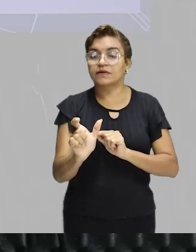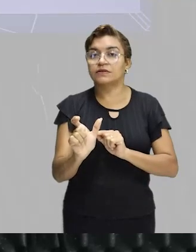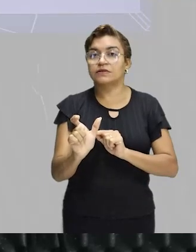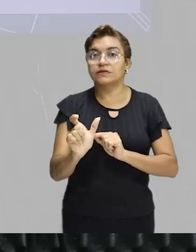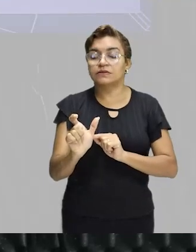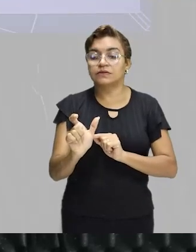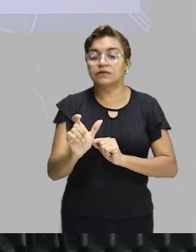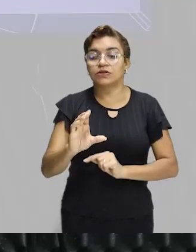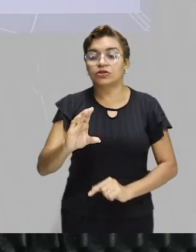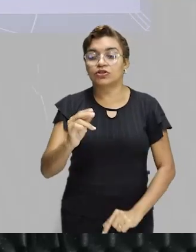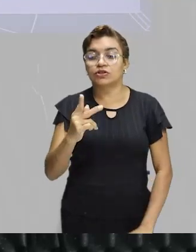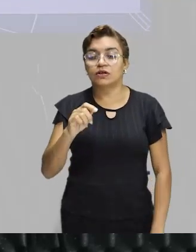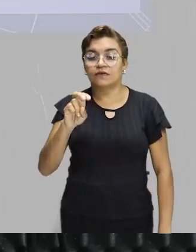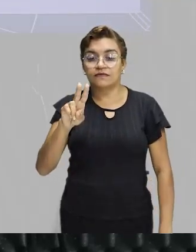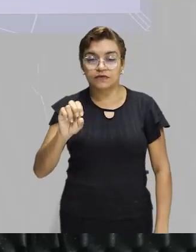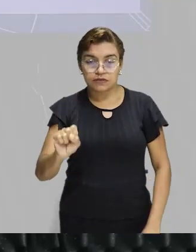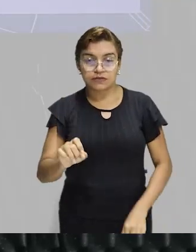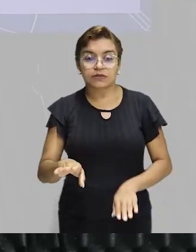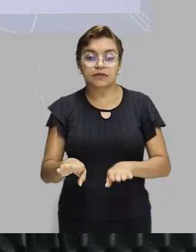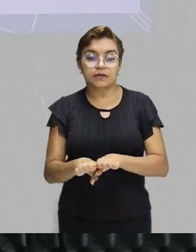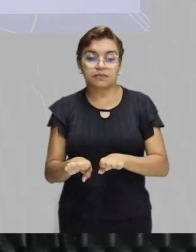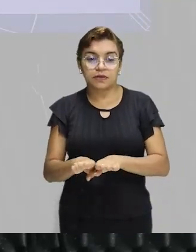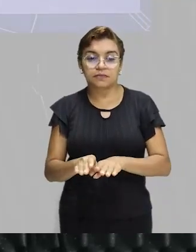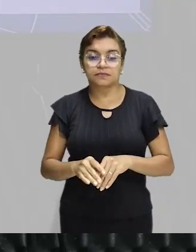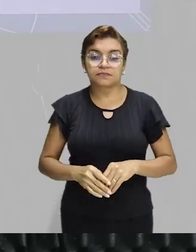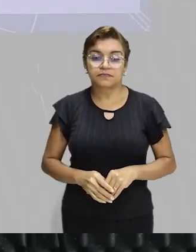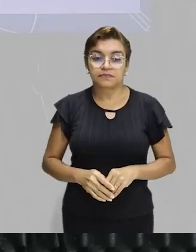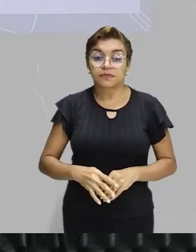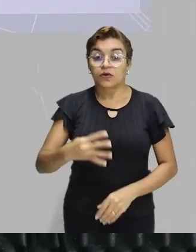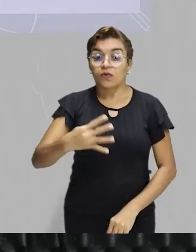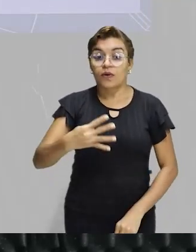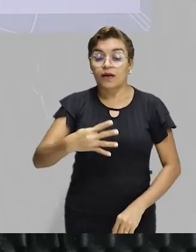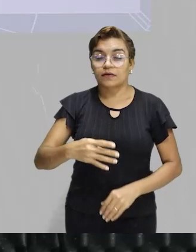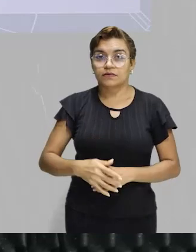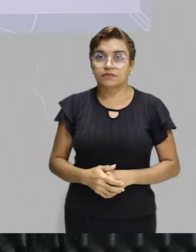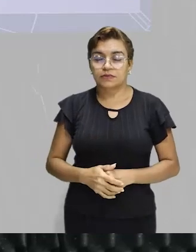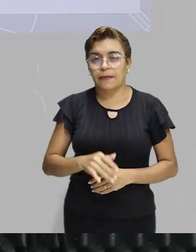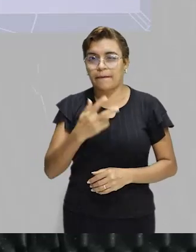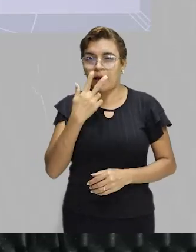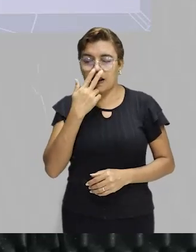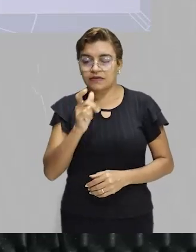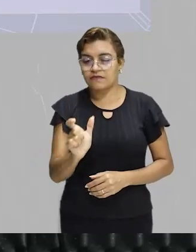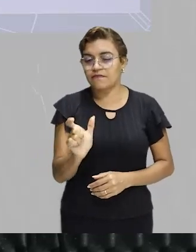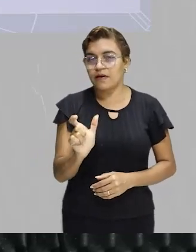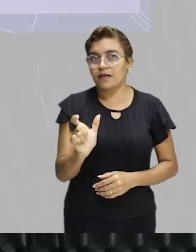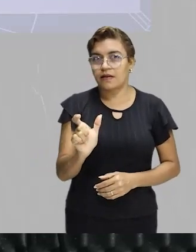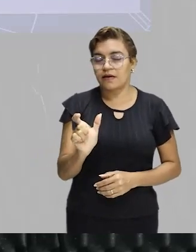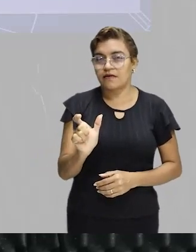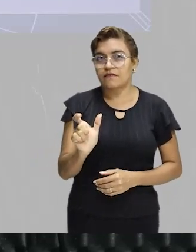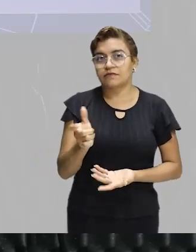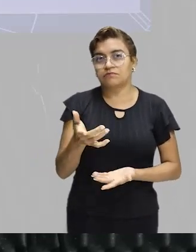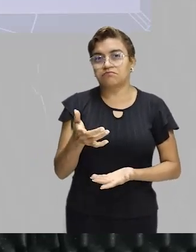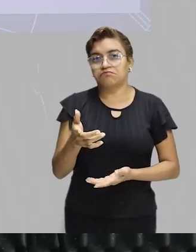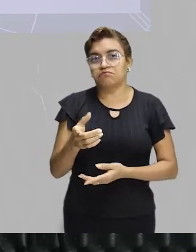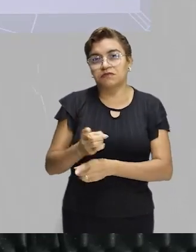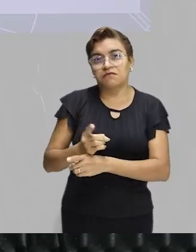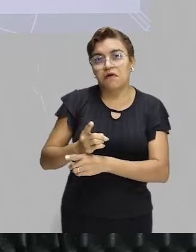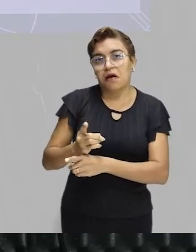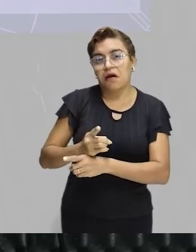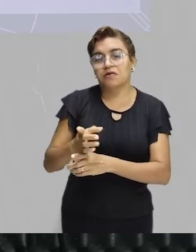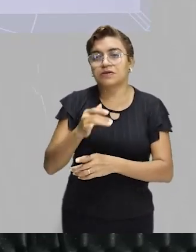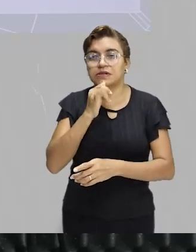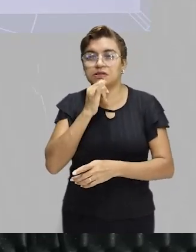palavras-chave. False friends, as palavras falso amigas ou os falsos cognatos, como